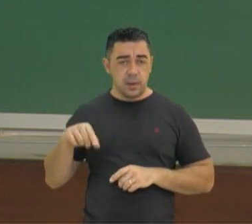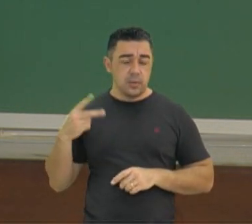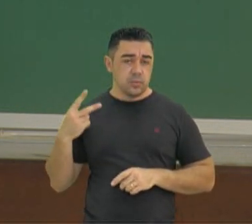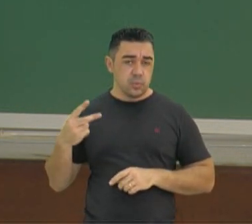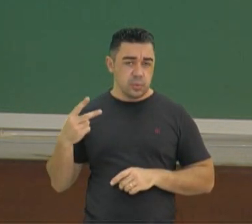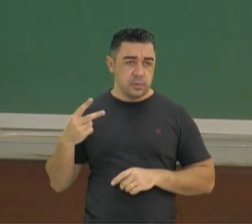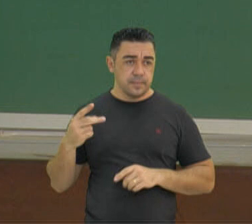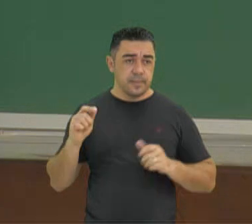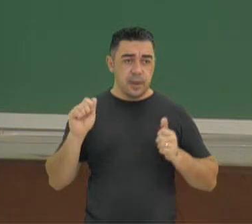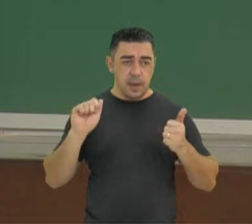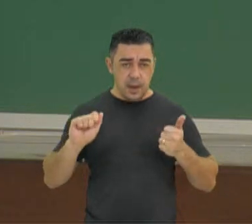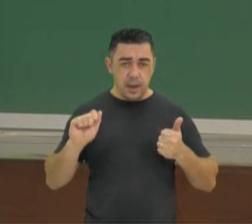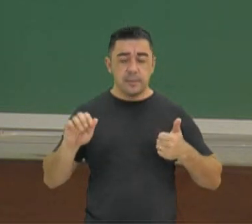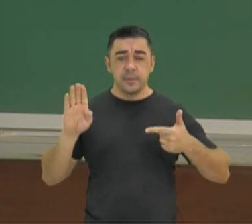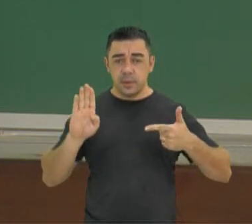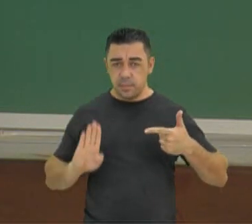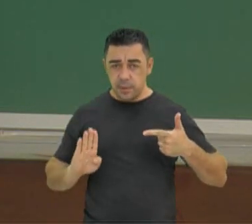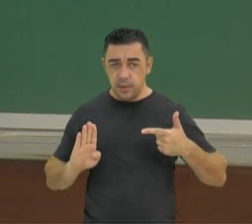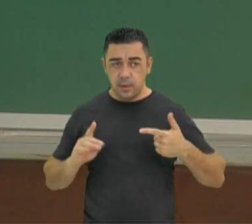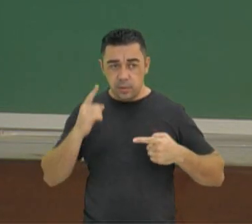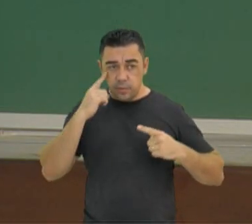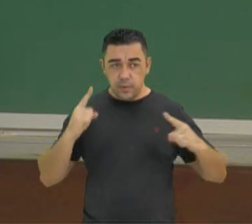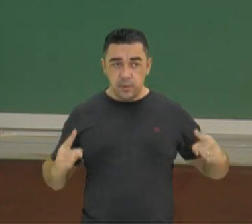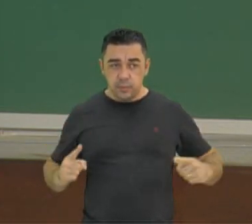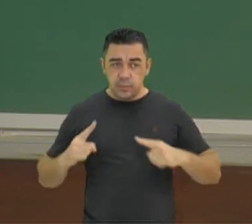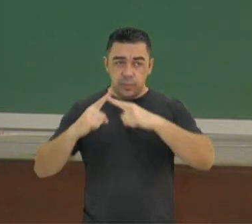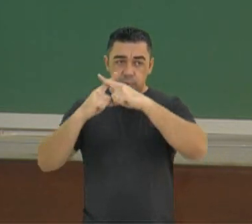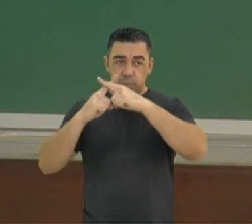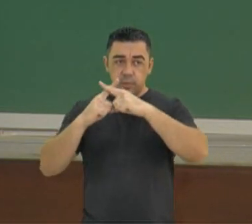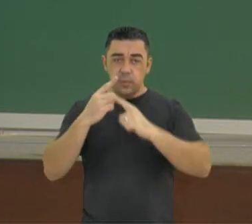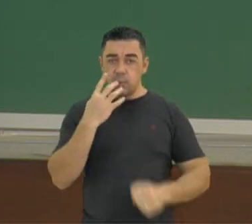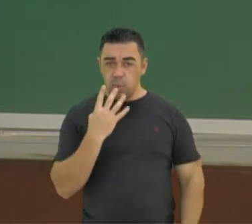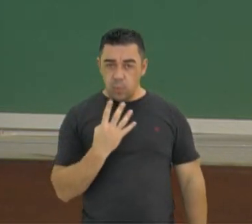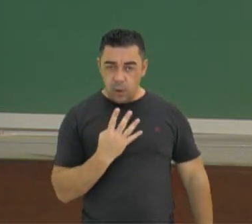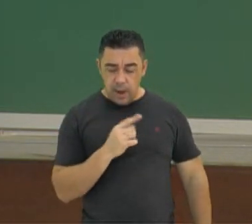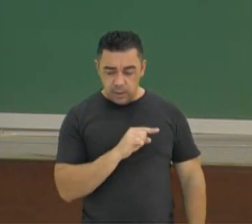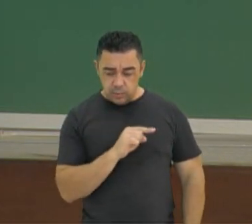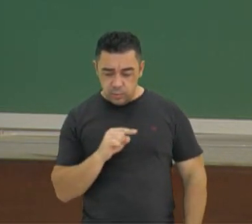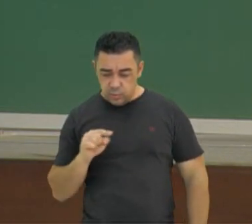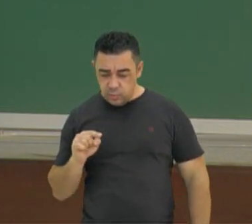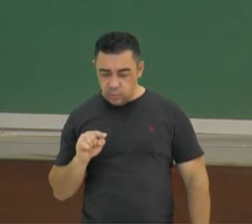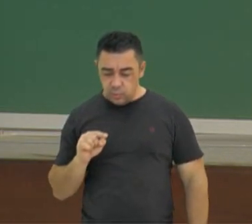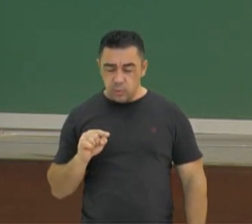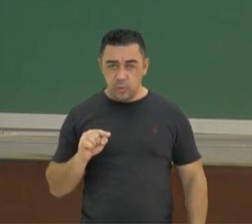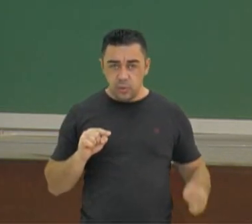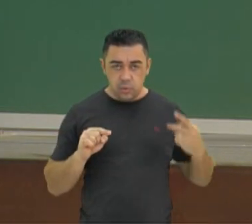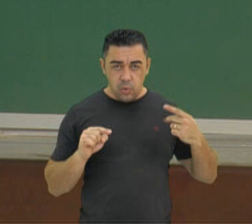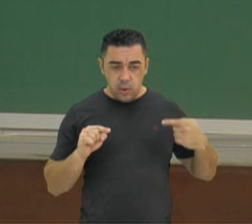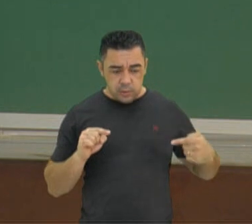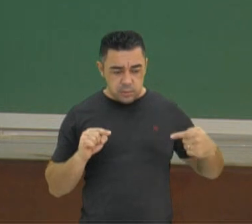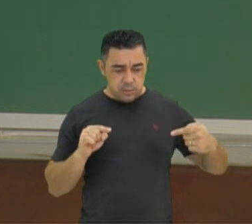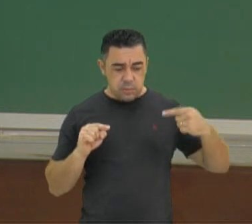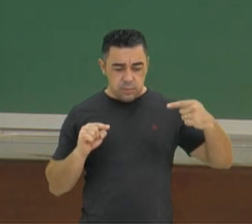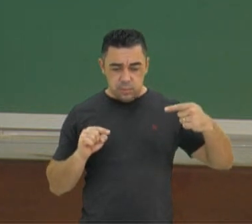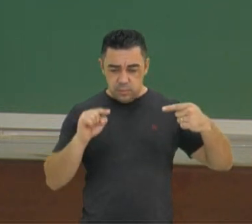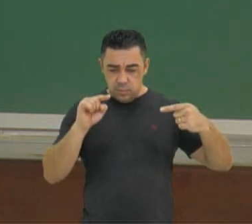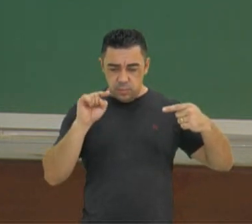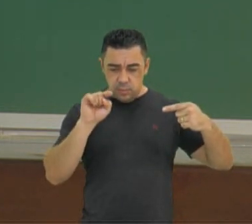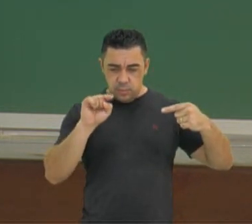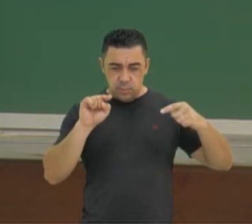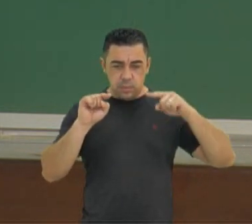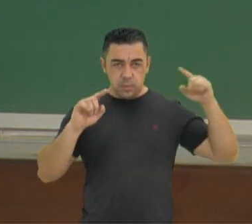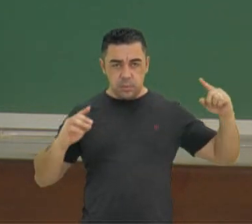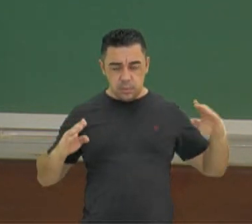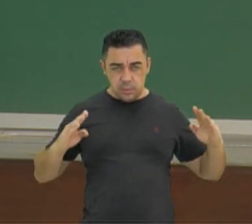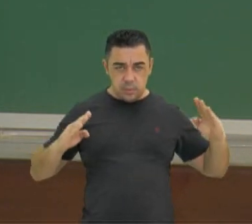equações, equação A e equação B. E a solução dele é 4 e 2, justamente onde essas duas